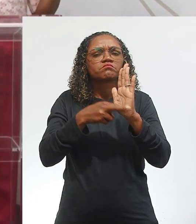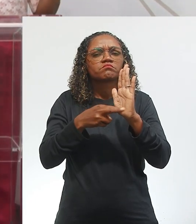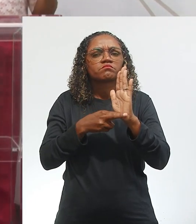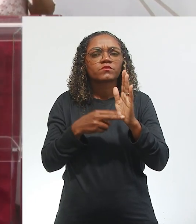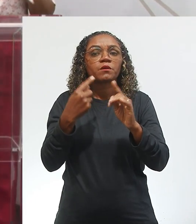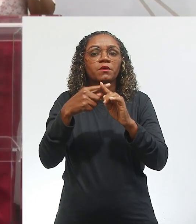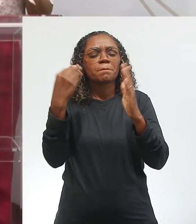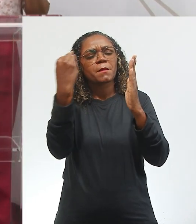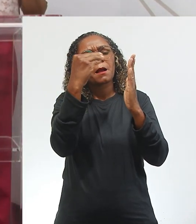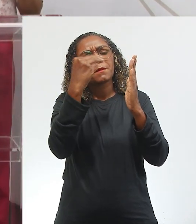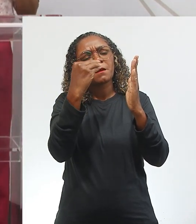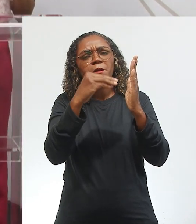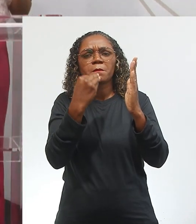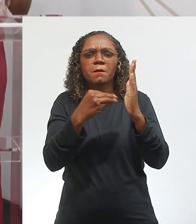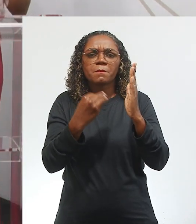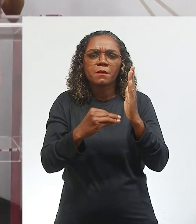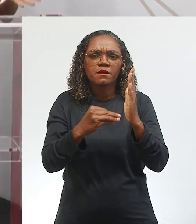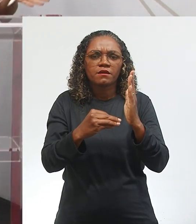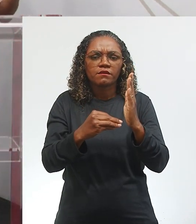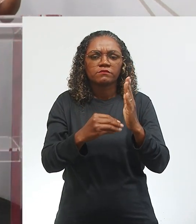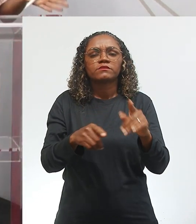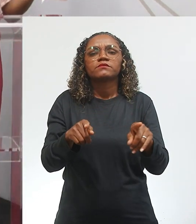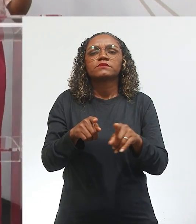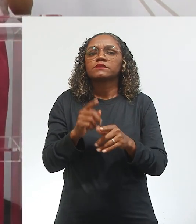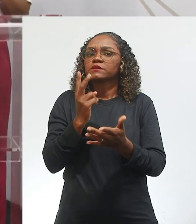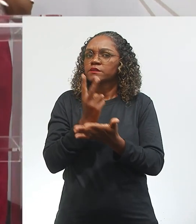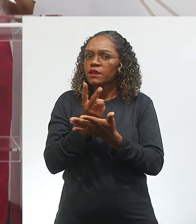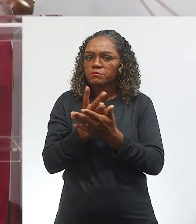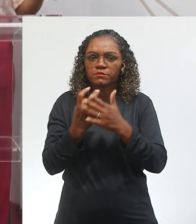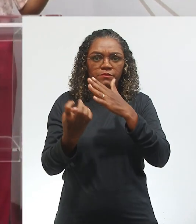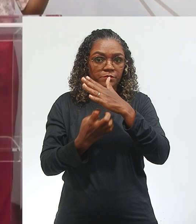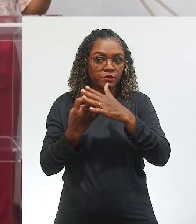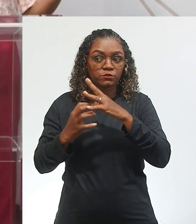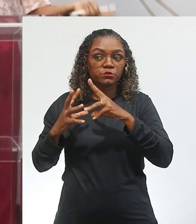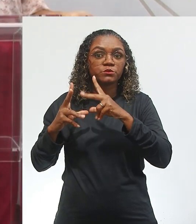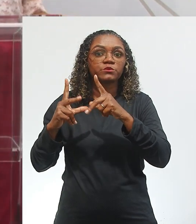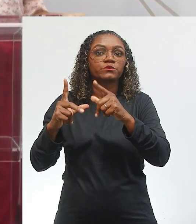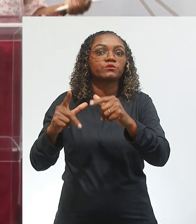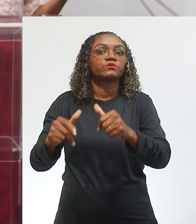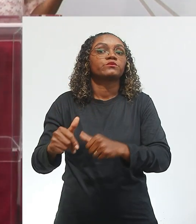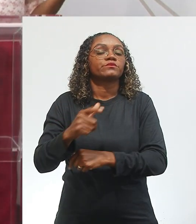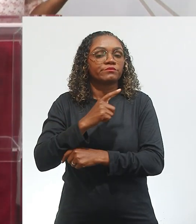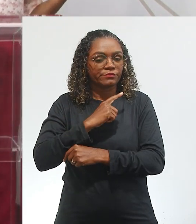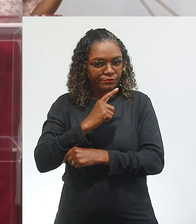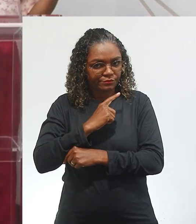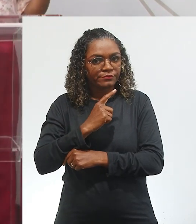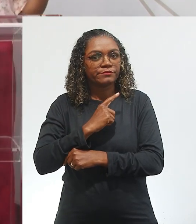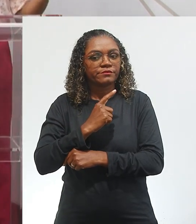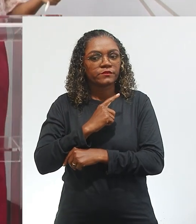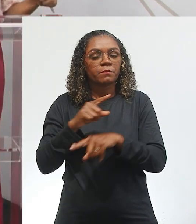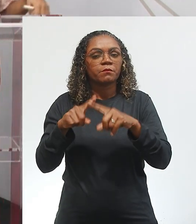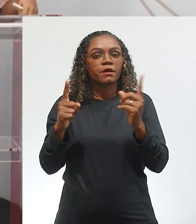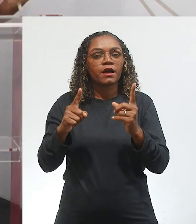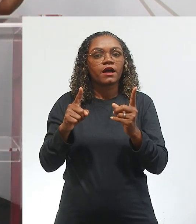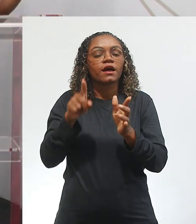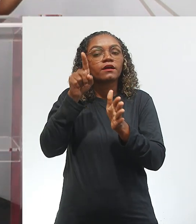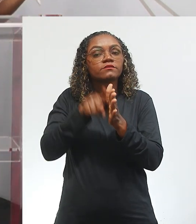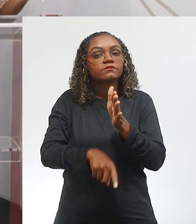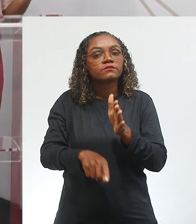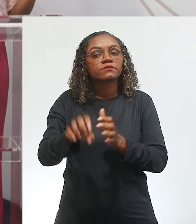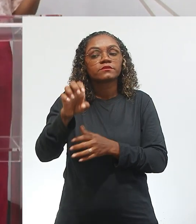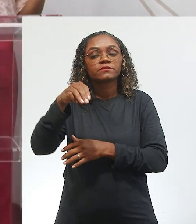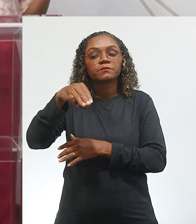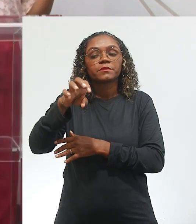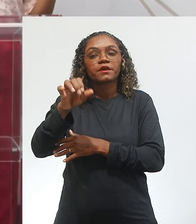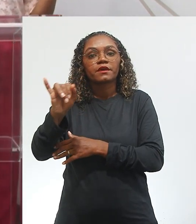isso? Praticamente ele é exigido a todas as empresas, com aquelas duas exceções, que é para MEI e trabalhadores rurais, não é